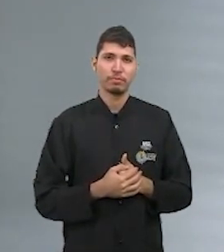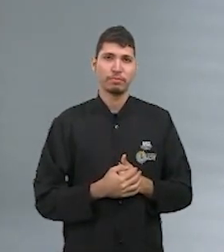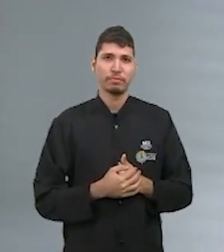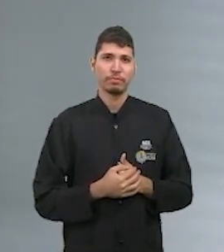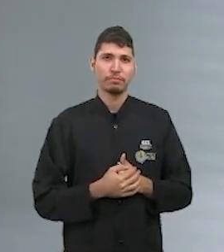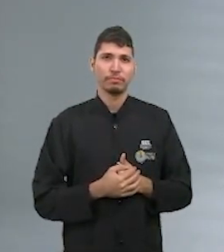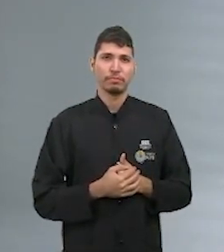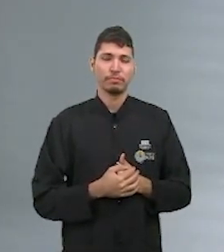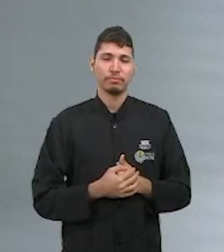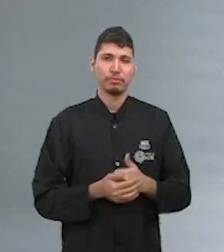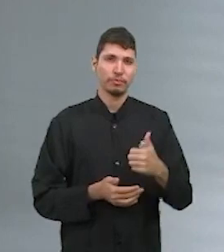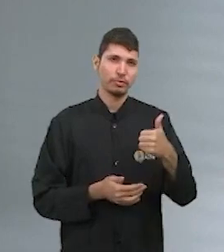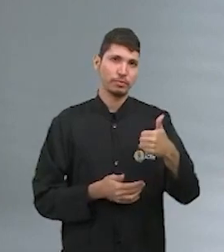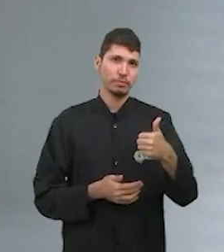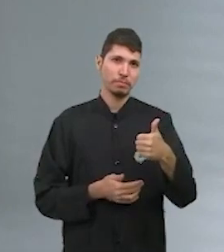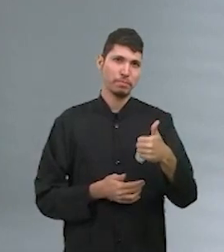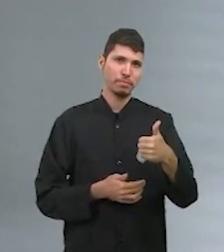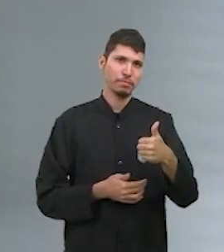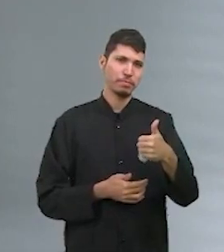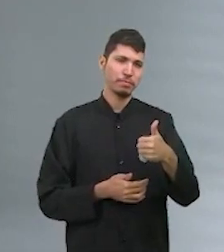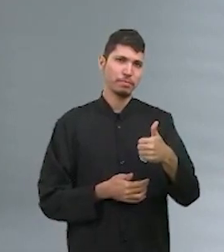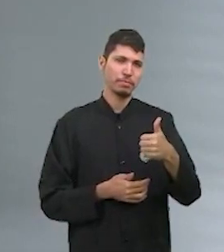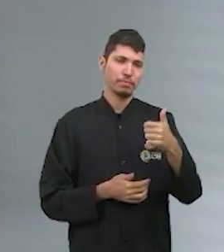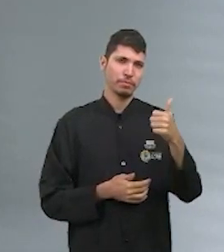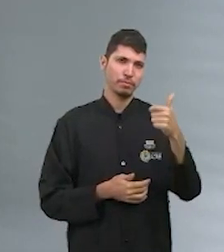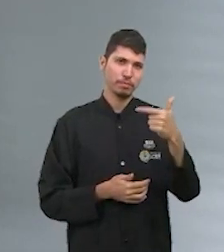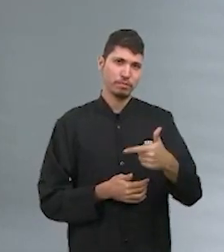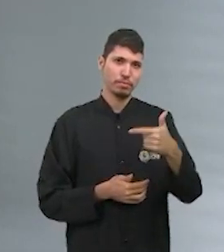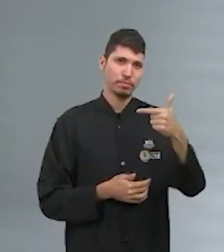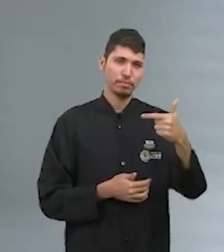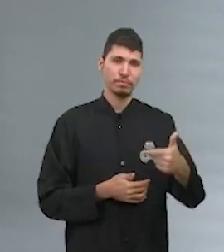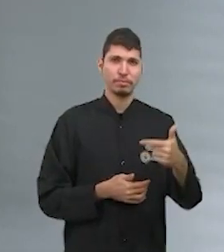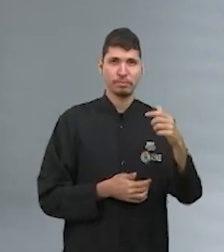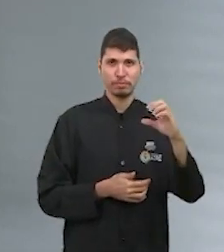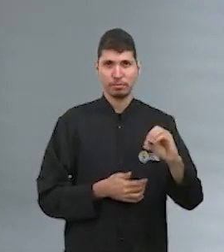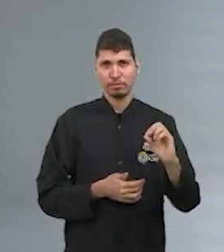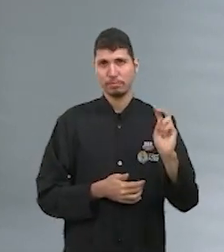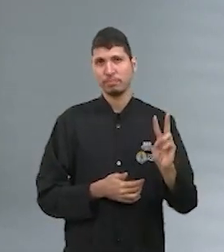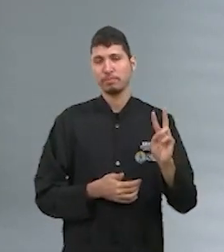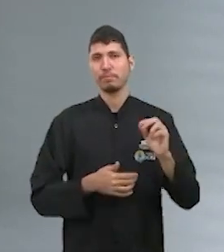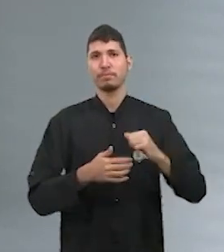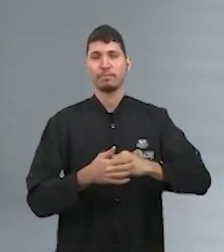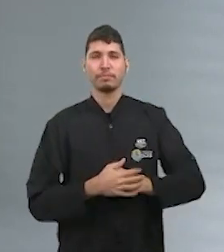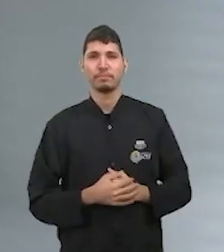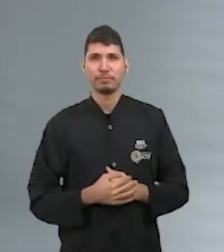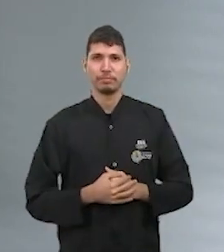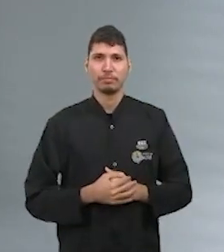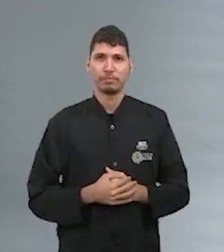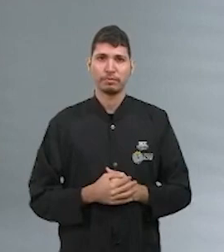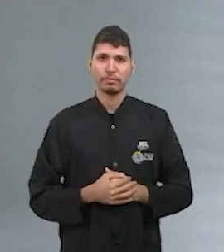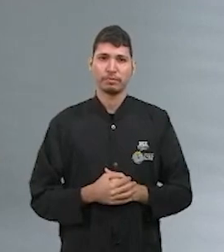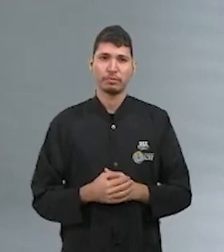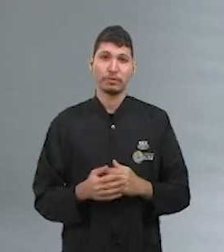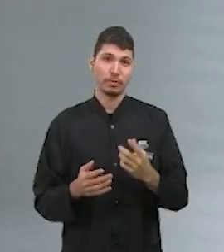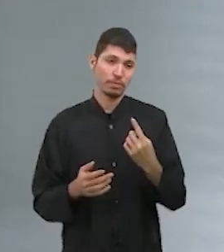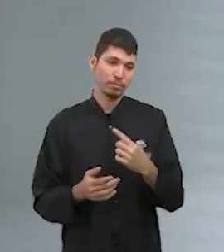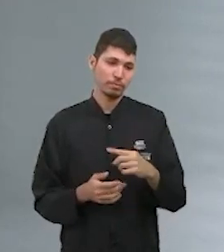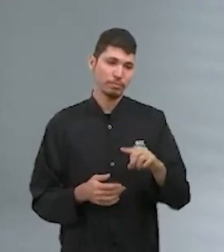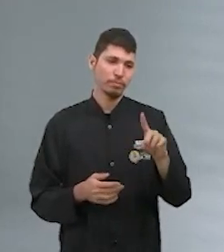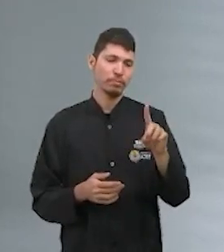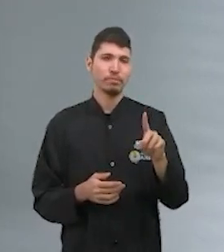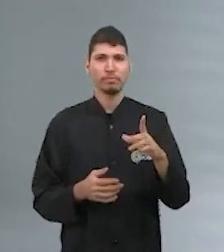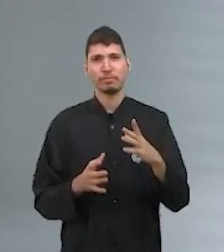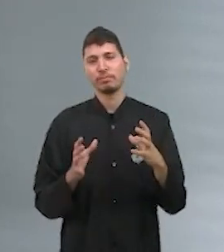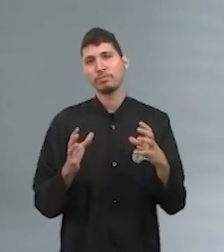uma chácara, para um acampamento. E aí, eles levaram lá o equipamento para gerar lá energia elétrica, né,